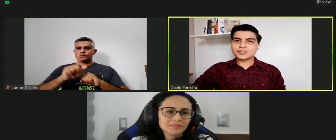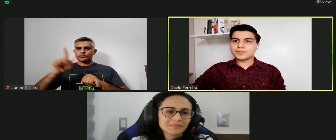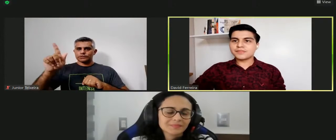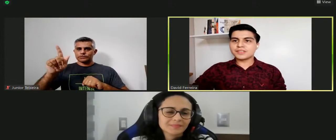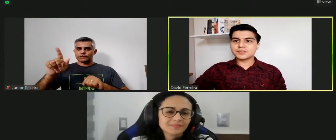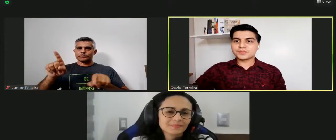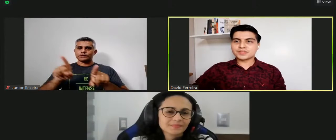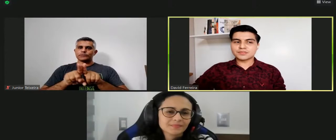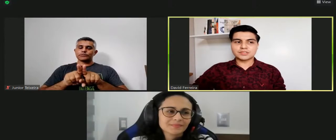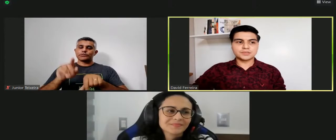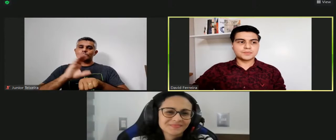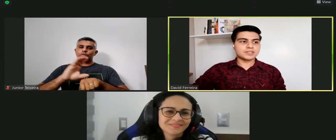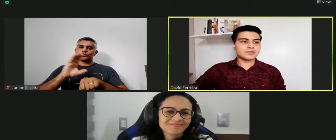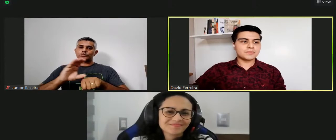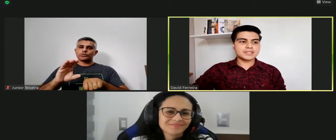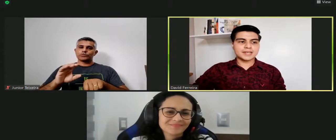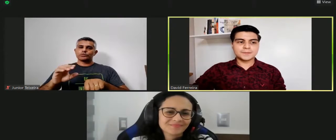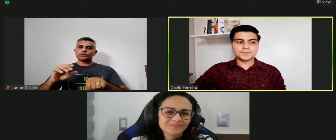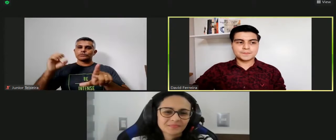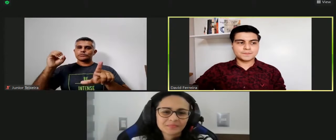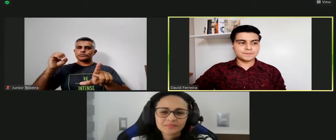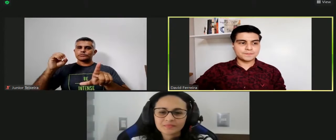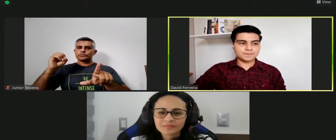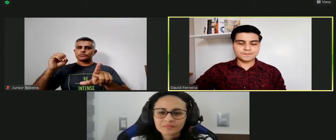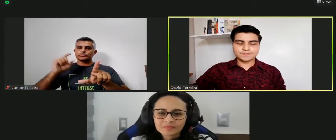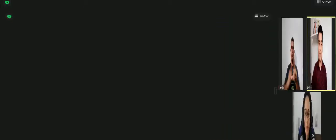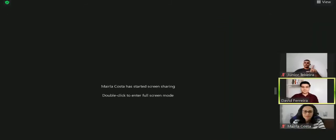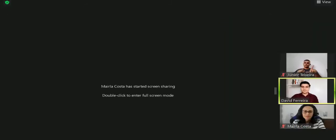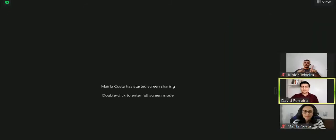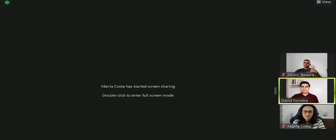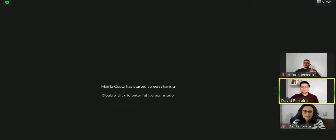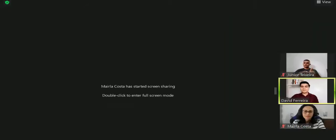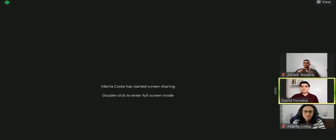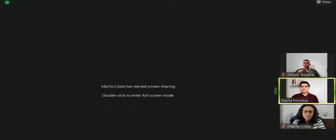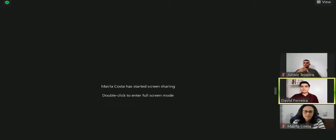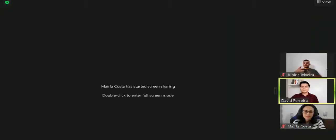Sejam bem-vindas, professora. Podem começar.